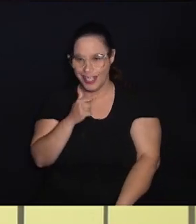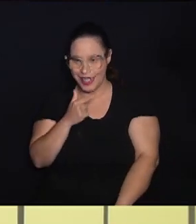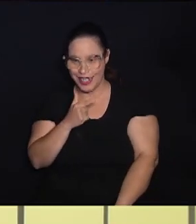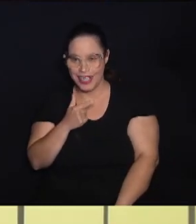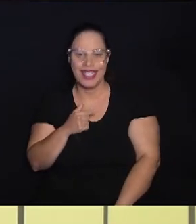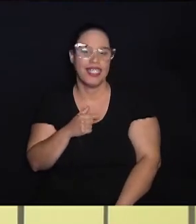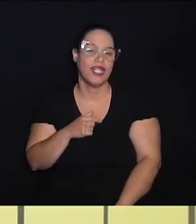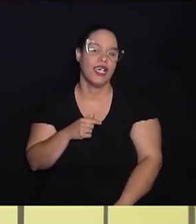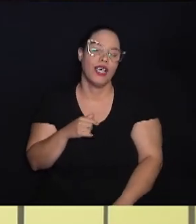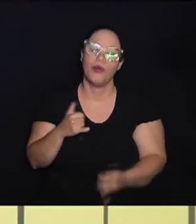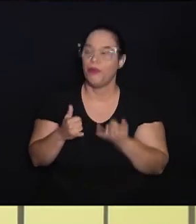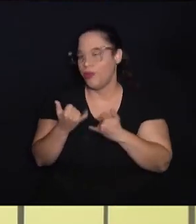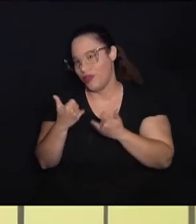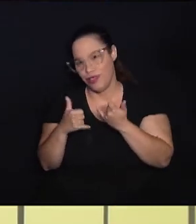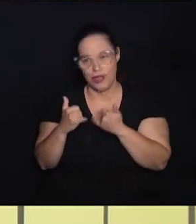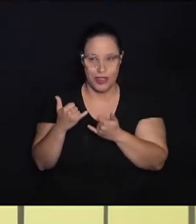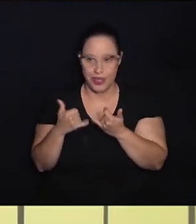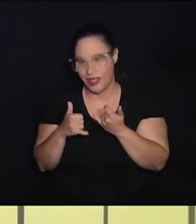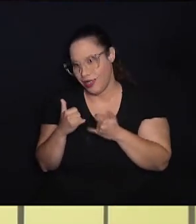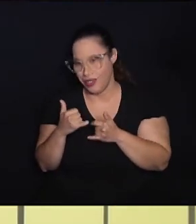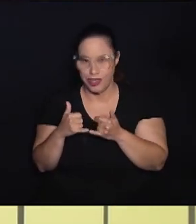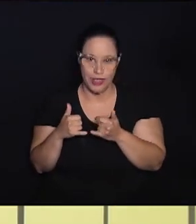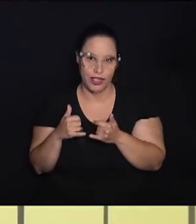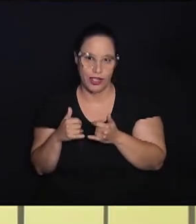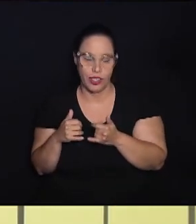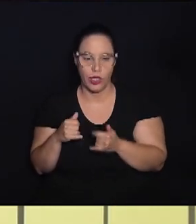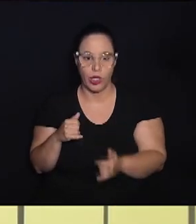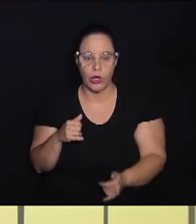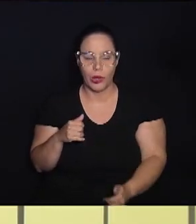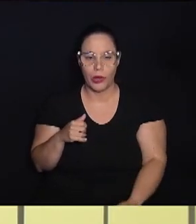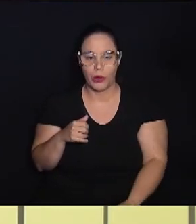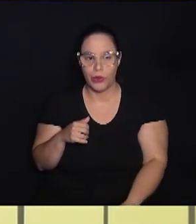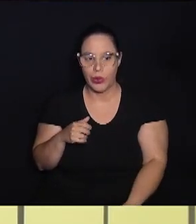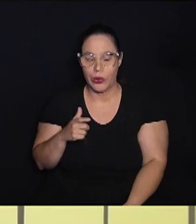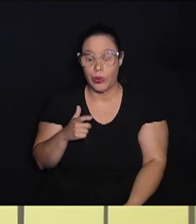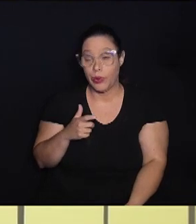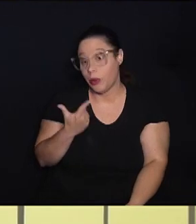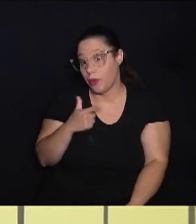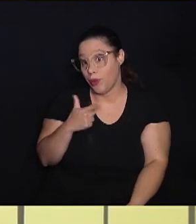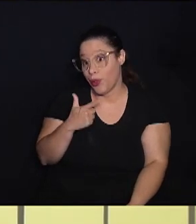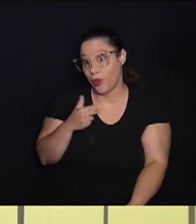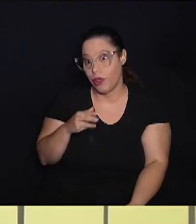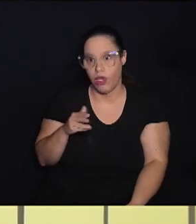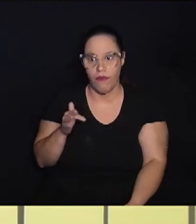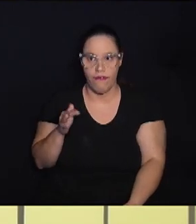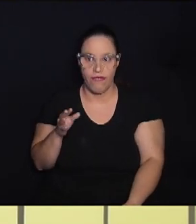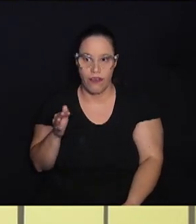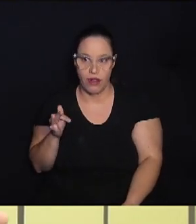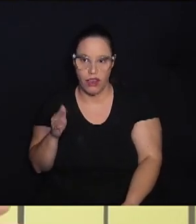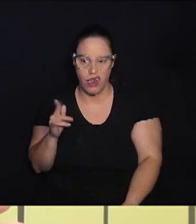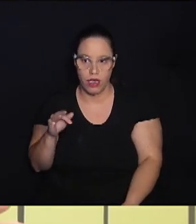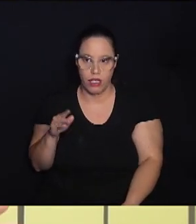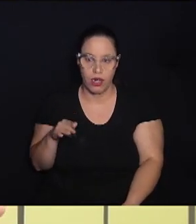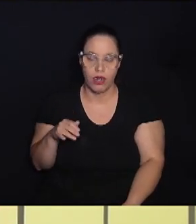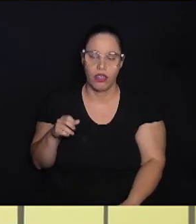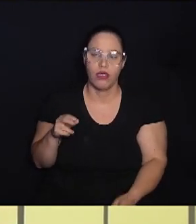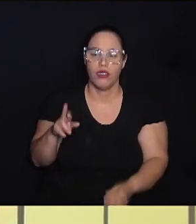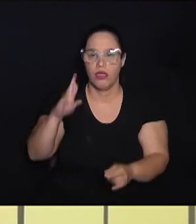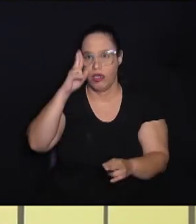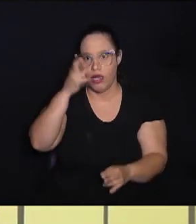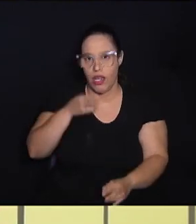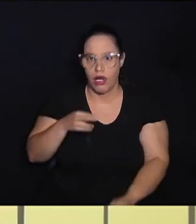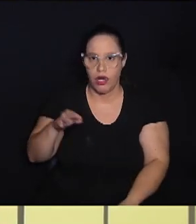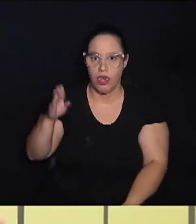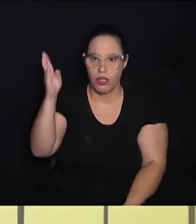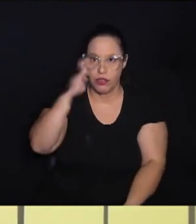é muito divertida né a gente usa do do humor e da fantasia para eh falar de diversos assuntos sempre ligados à realidade brasileira então um siborg com o